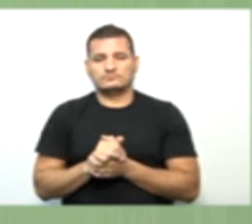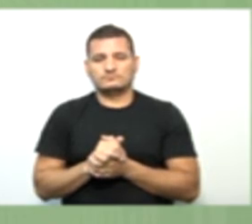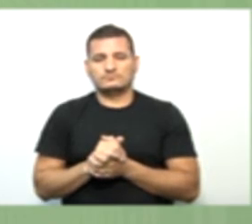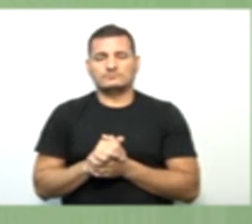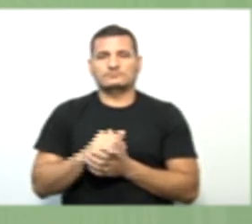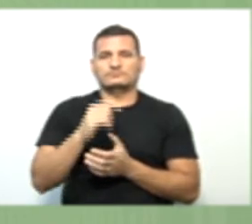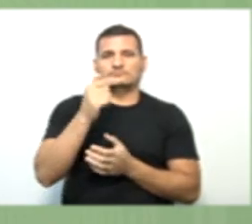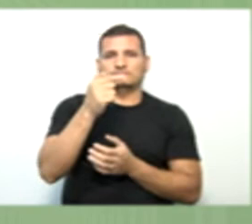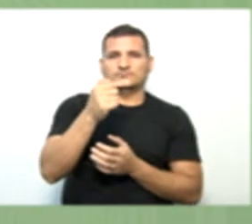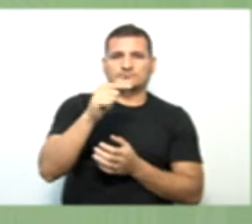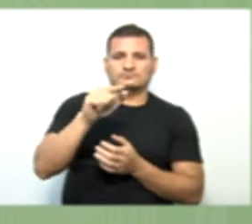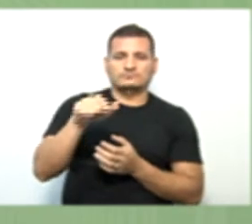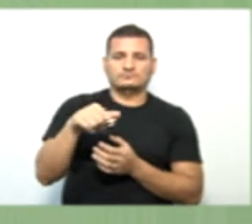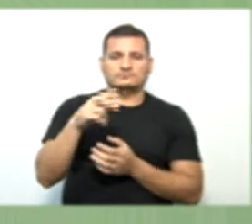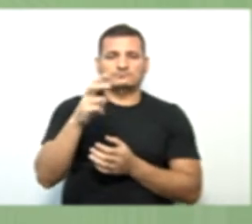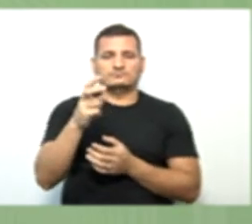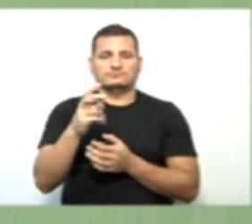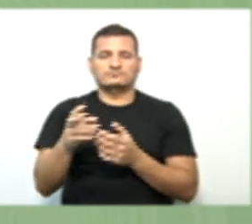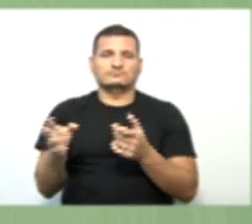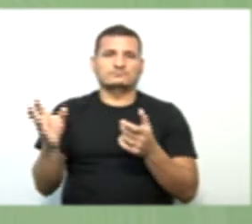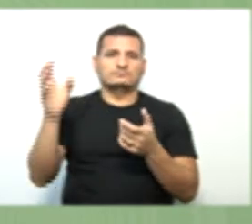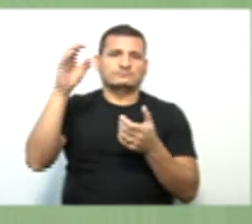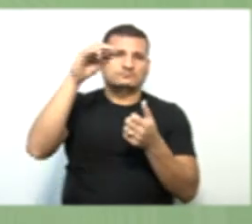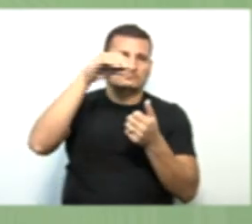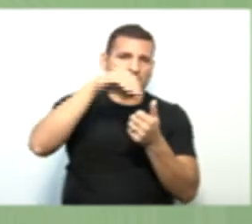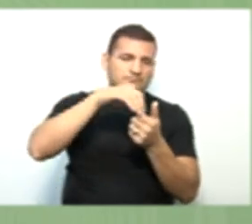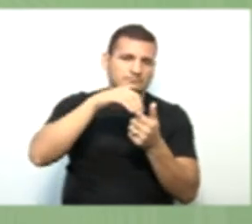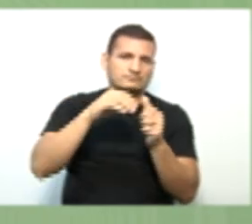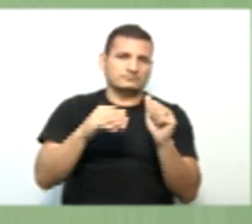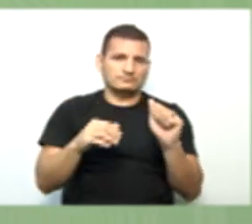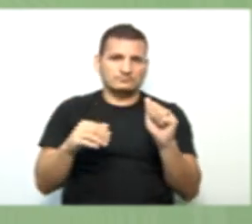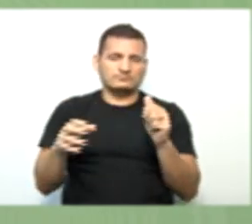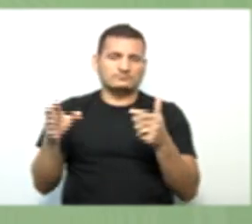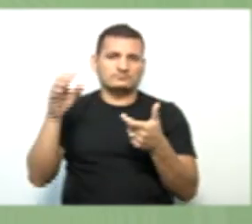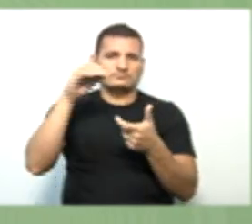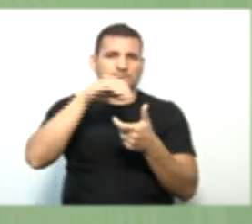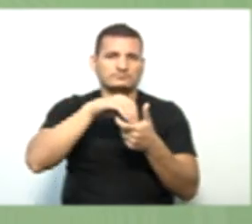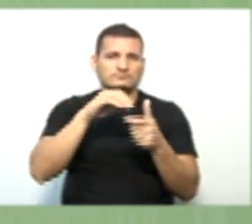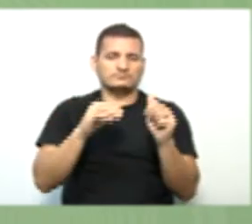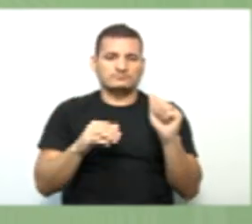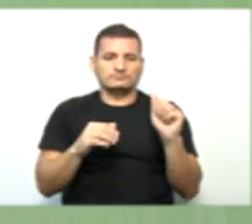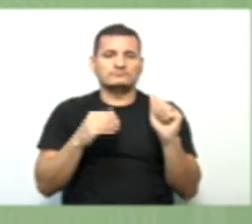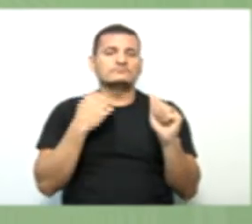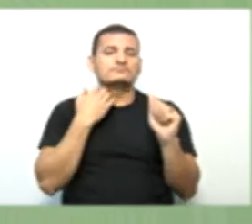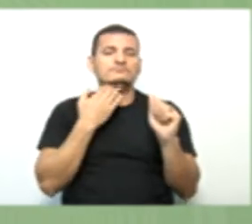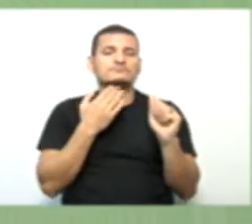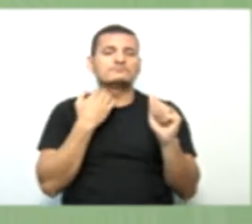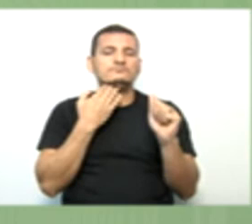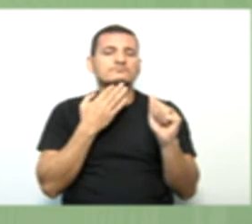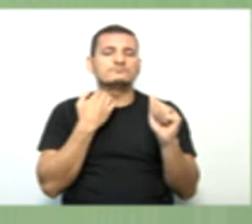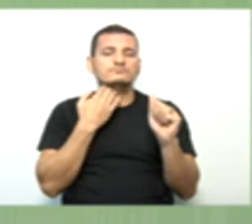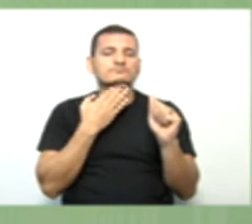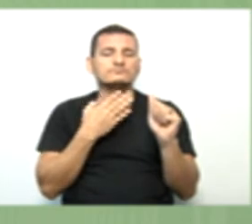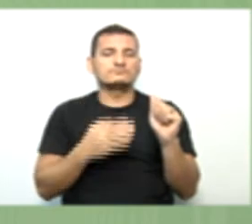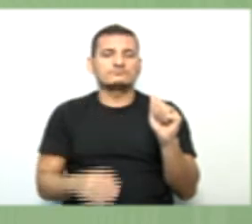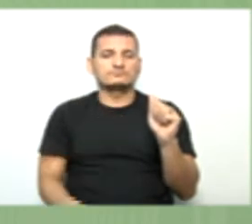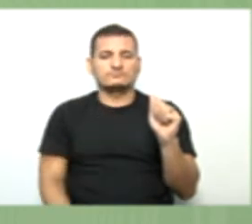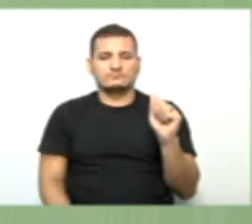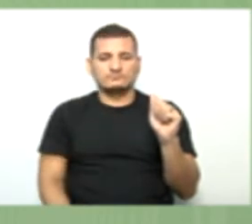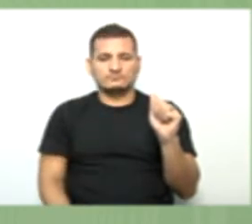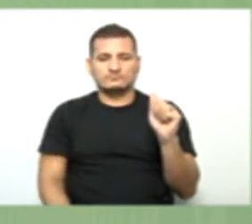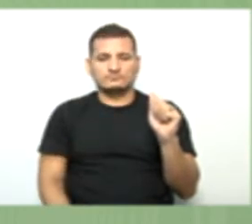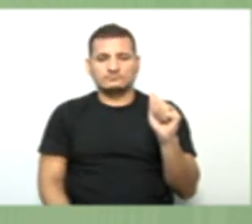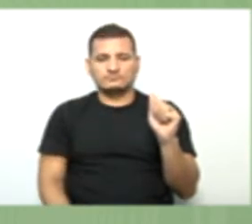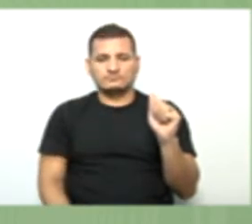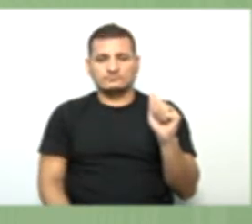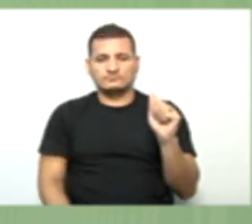A. Aí ele retorna o A. No momento que ele retorna, ele troca a chamada da função pelo valor de retorno,